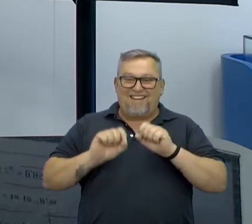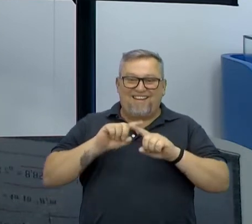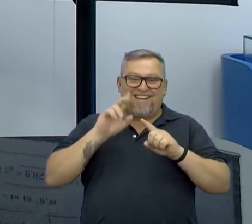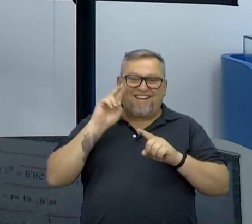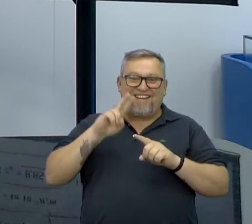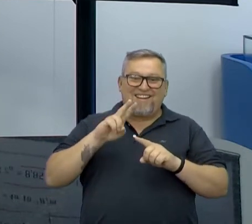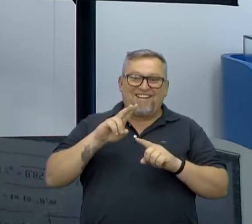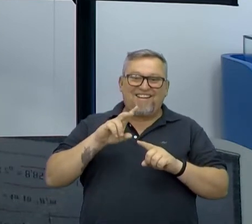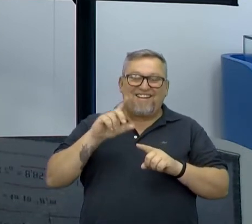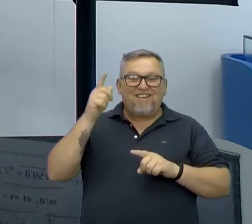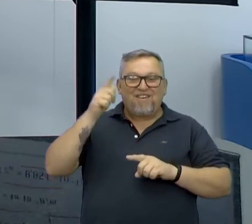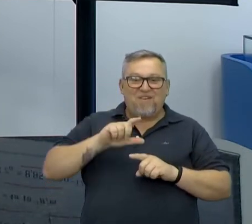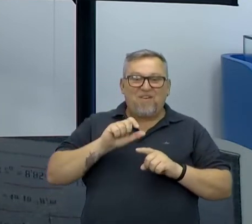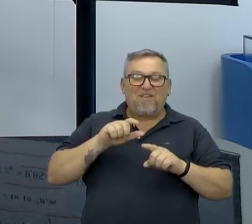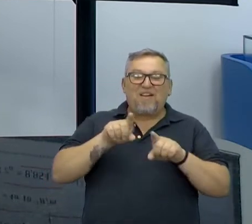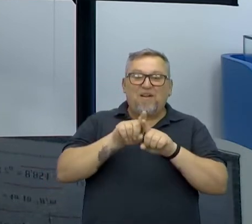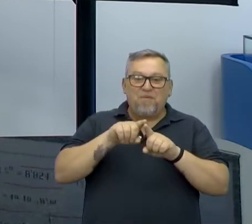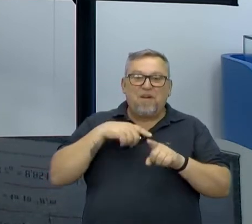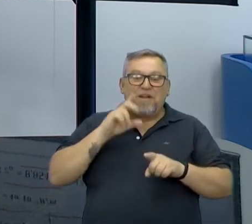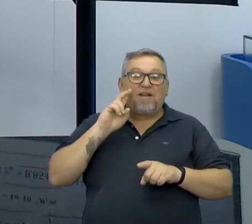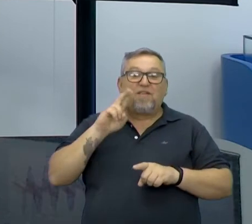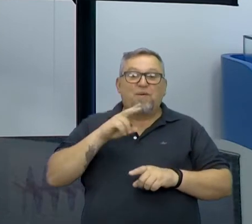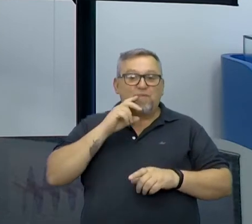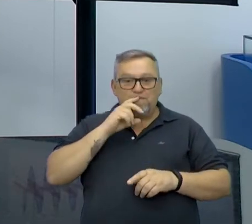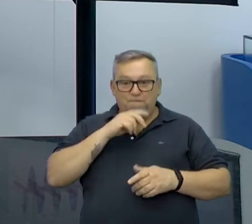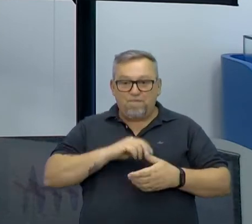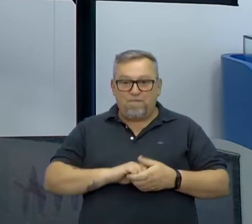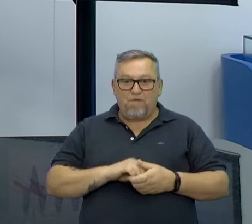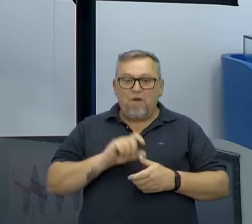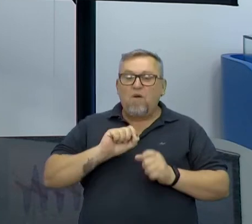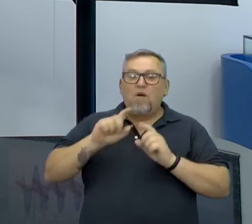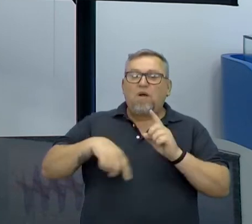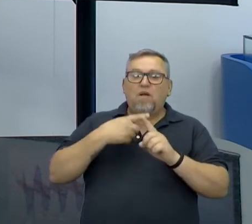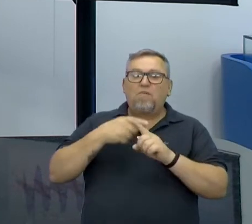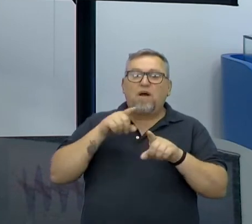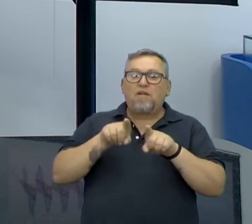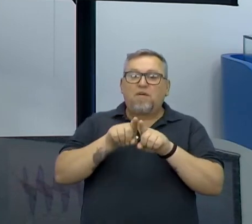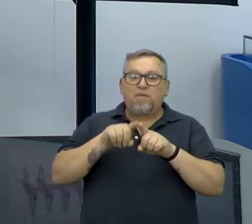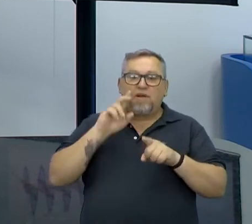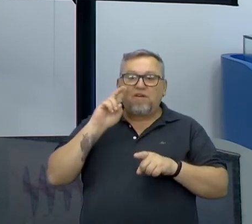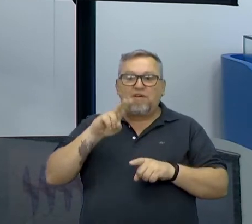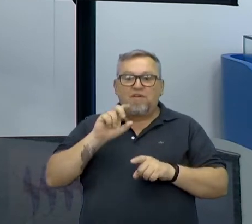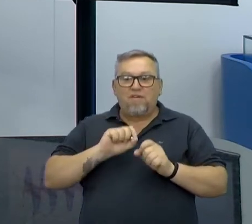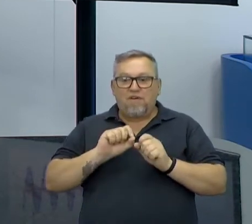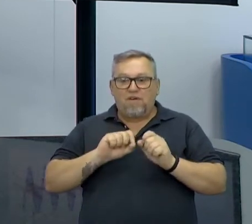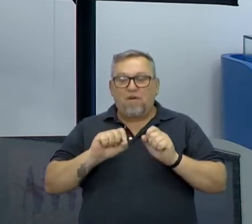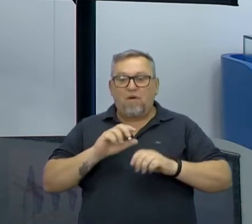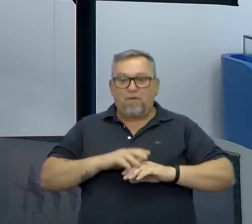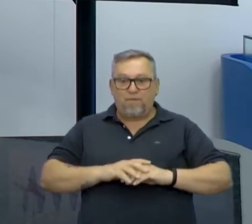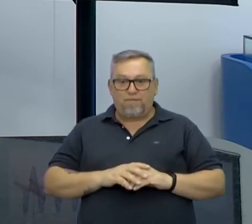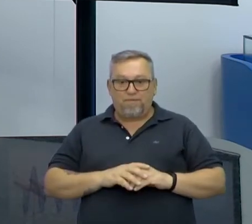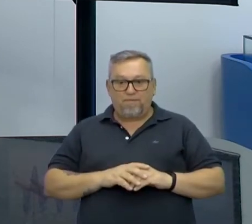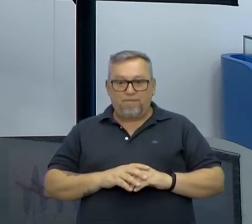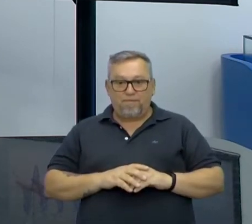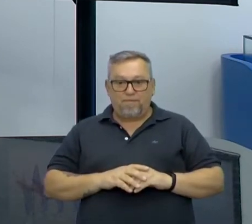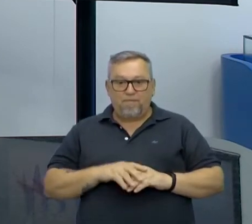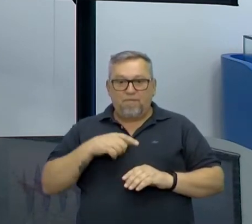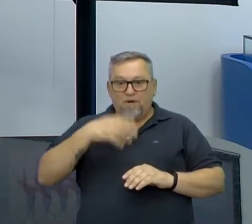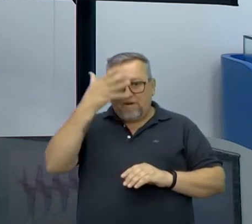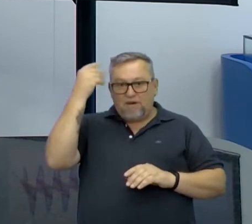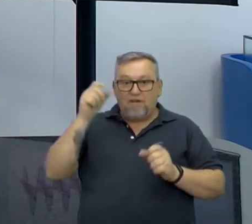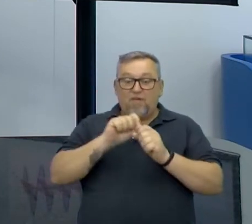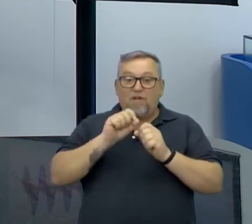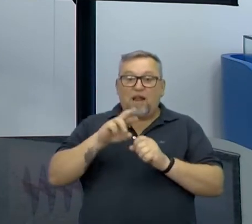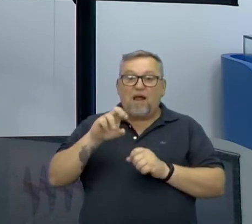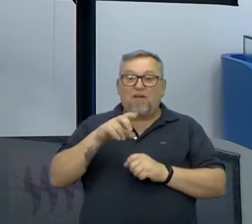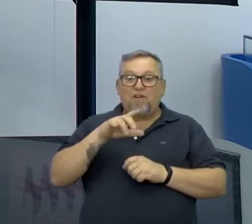caso, as equações de onda e a equação que mostra. Ó, que mais, Gibalina? Ah, sim, a Gibalina já estava aqui desesperada, né? Ah, você esqueceu de falar da